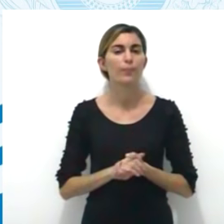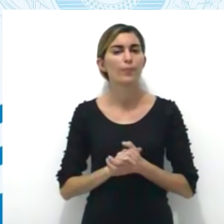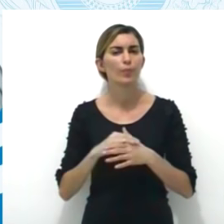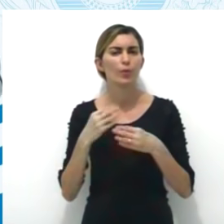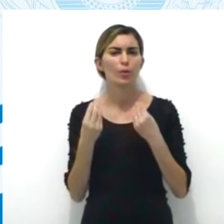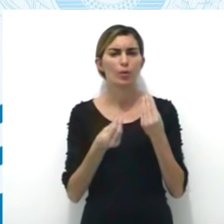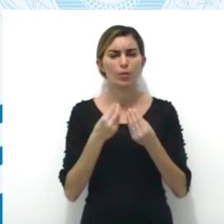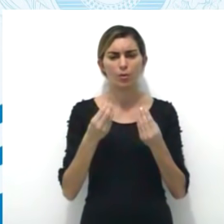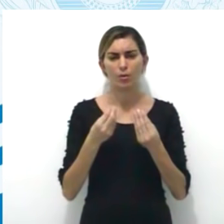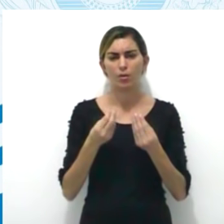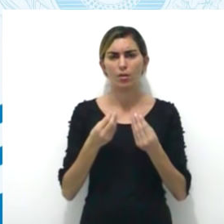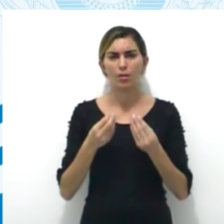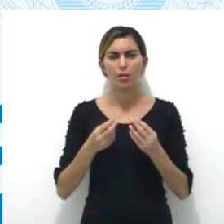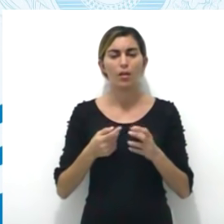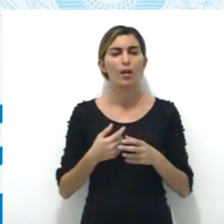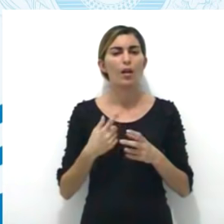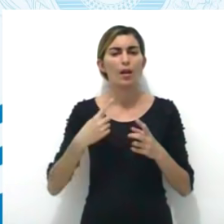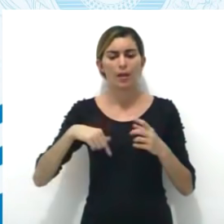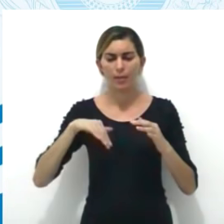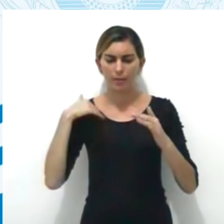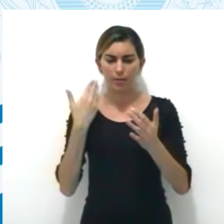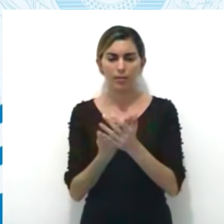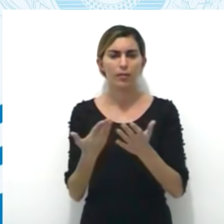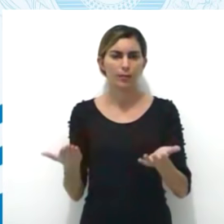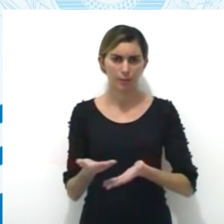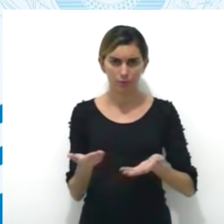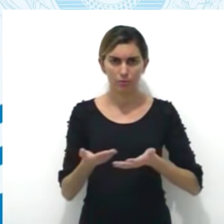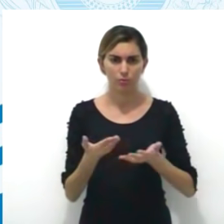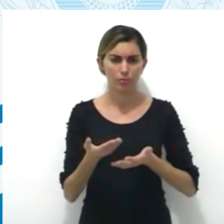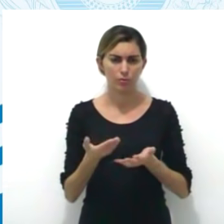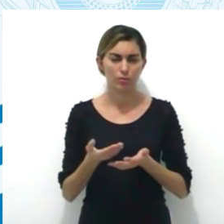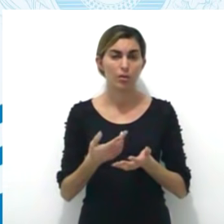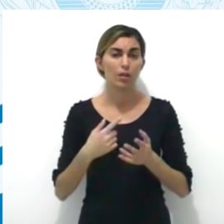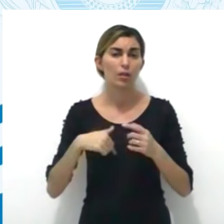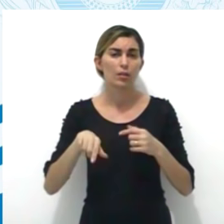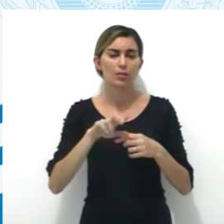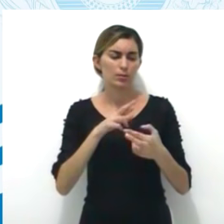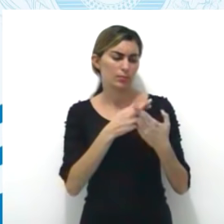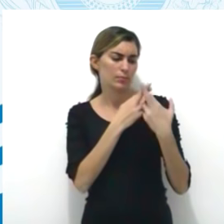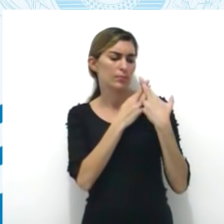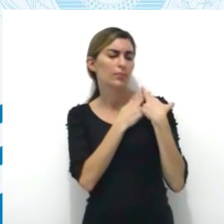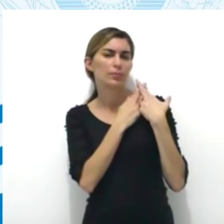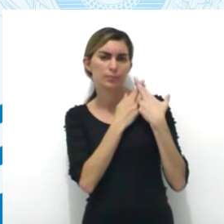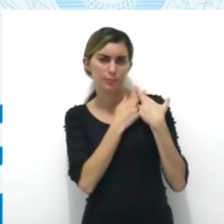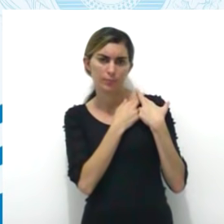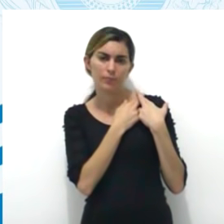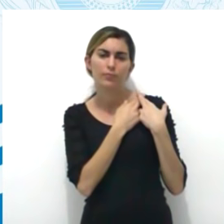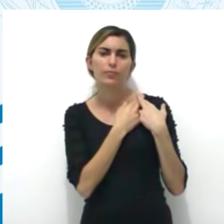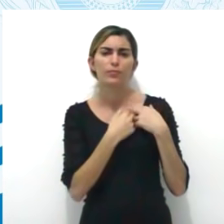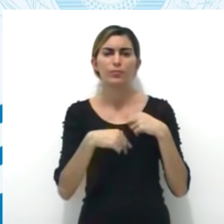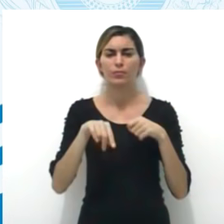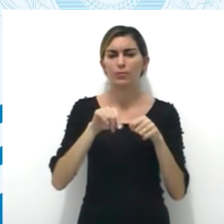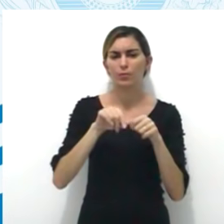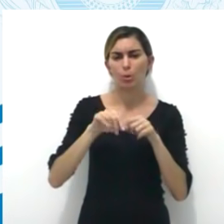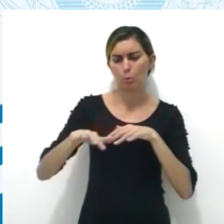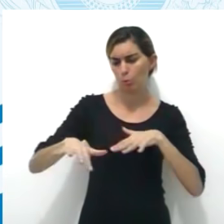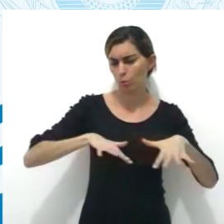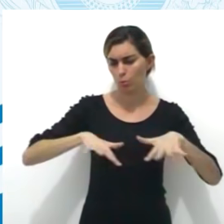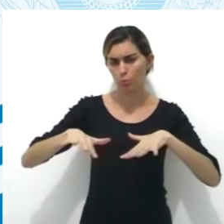hein? Continuam, pessoal, até hoje. E são responsáveis